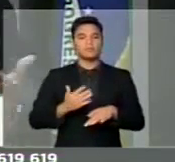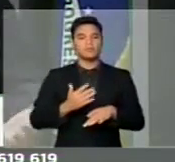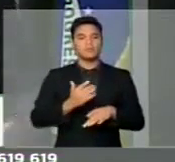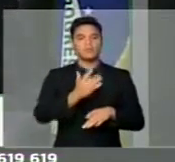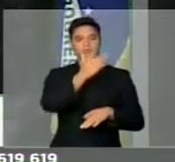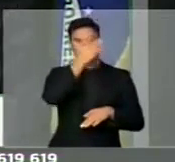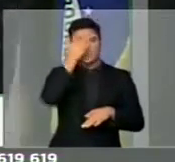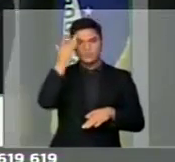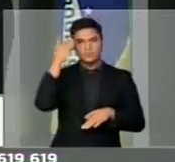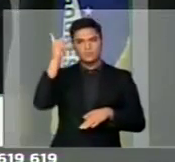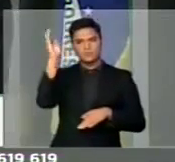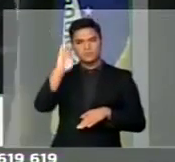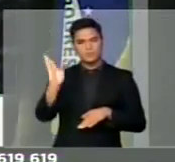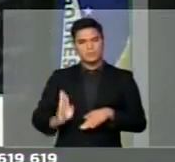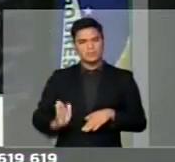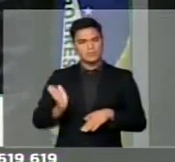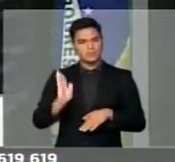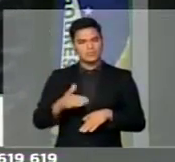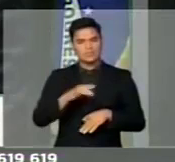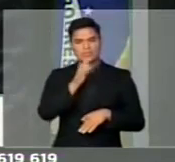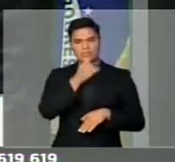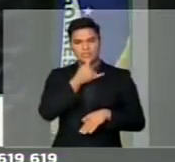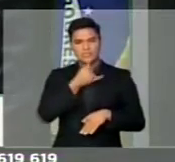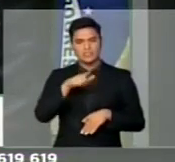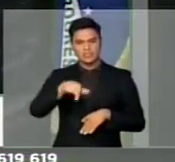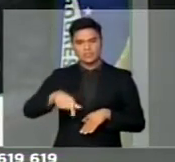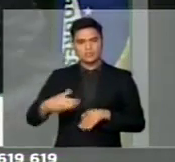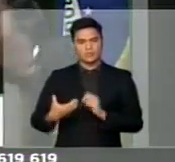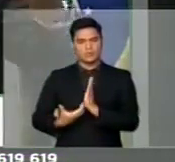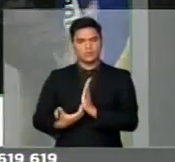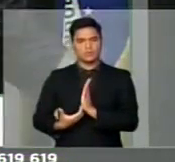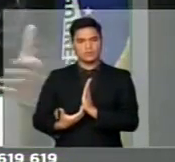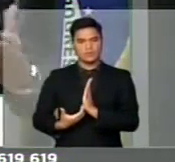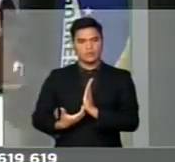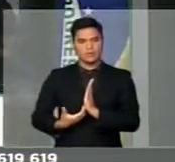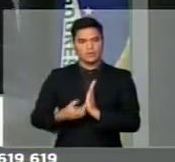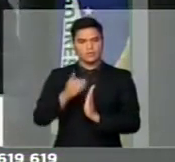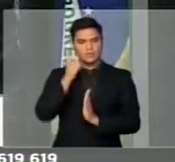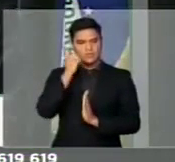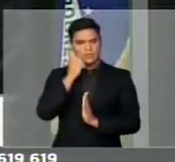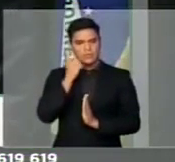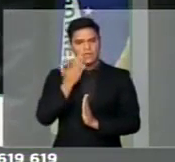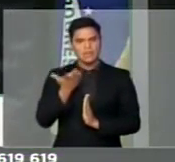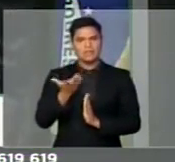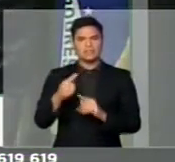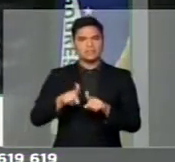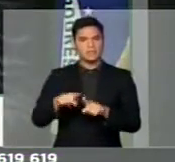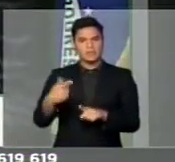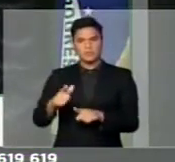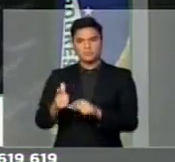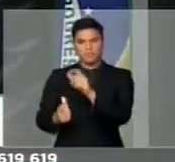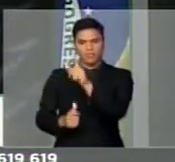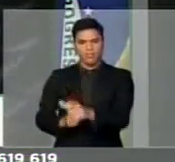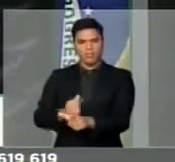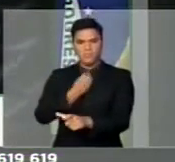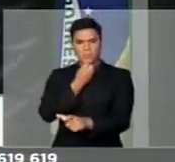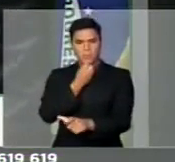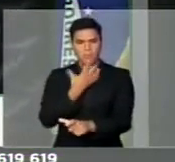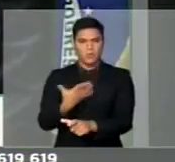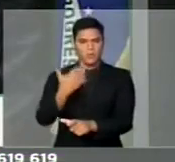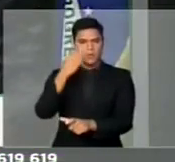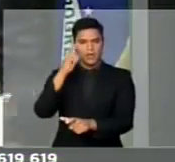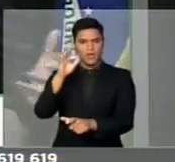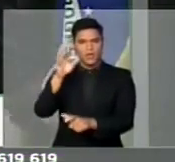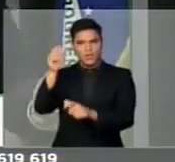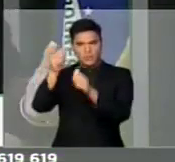estão desacreditados nos seus representantes na Câmara dos Deputados, nós, descredibilizados, principalmente no âmbito de uma